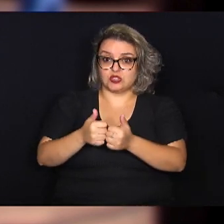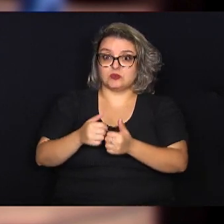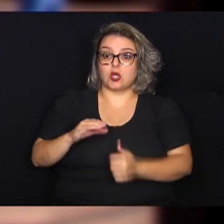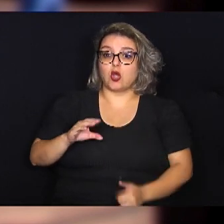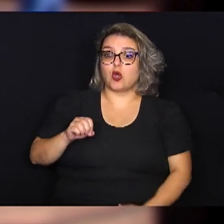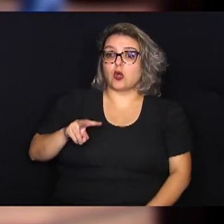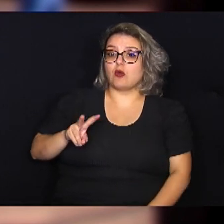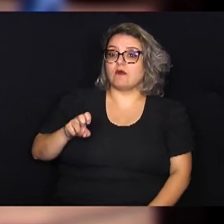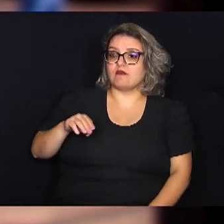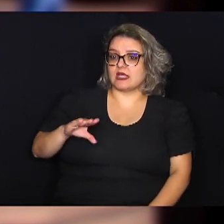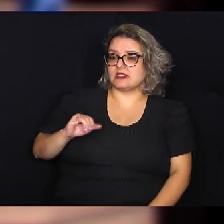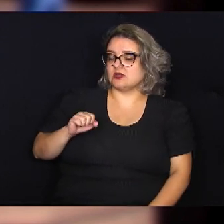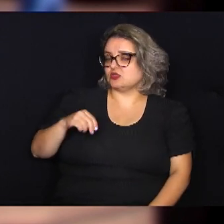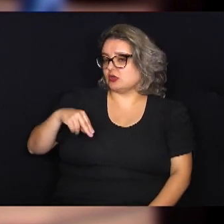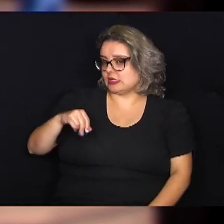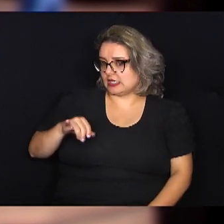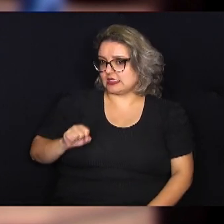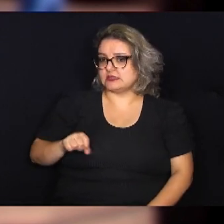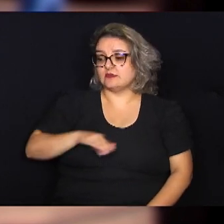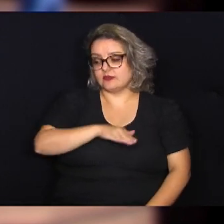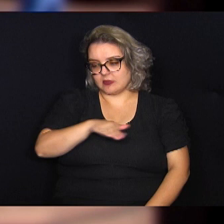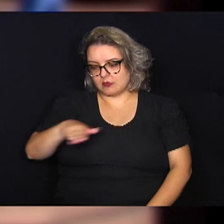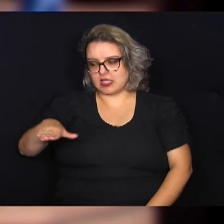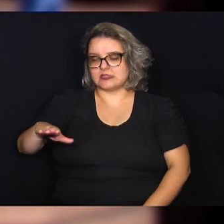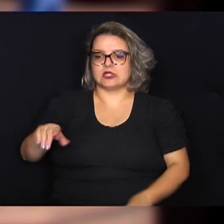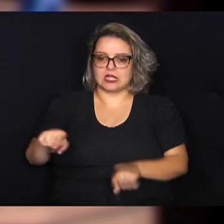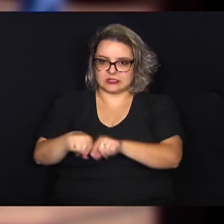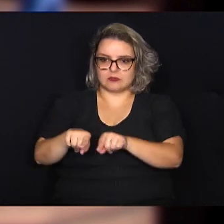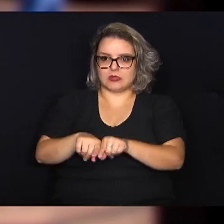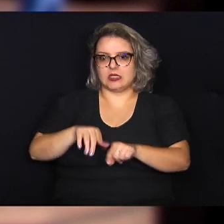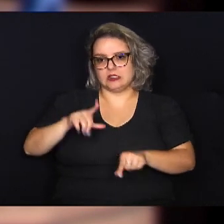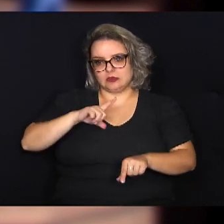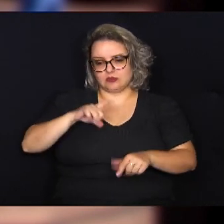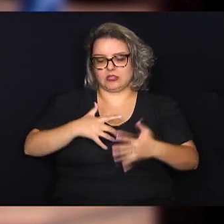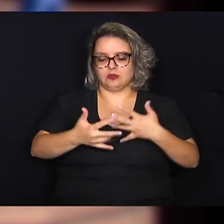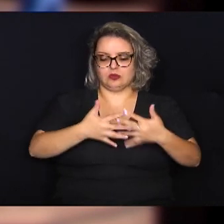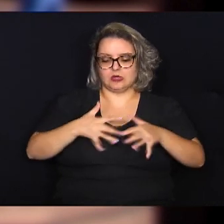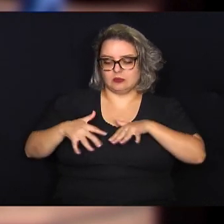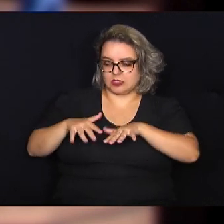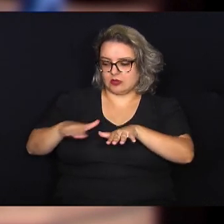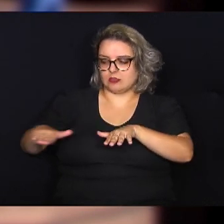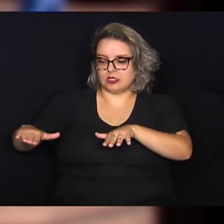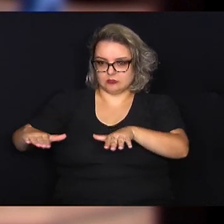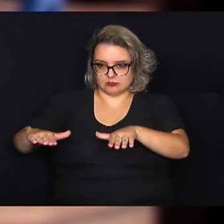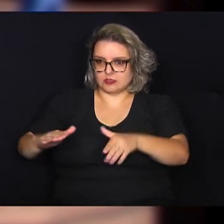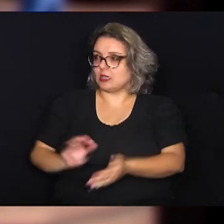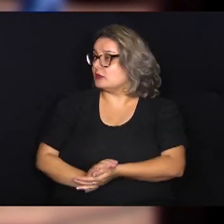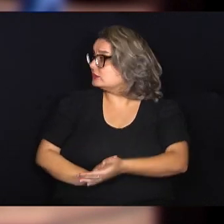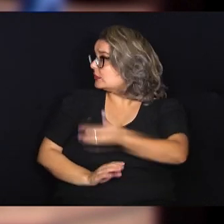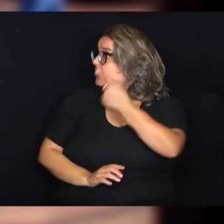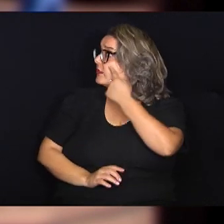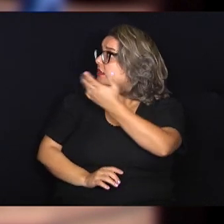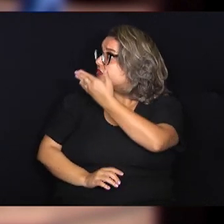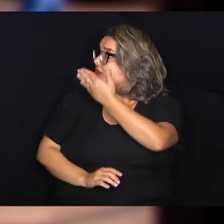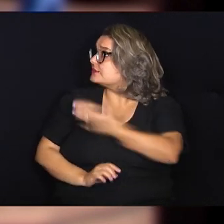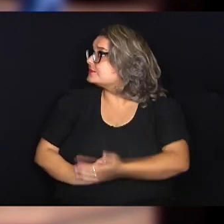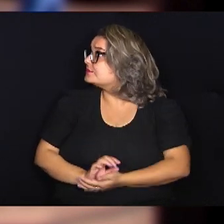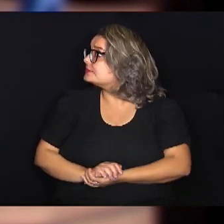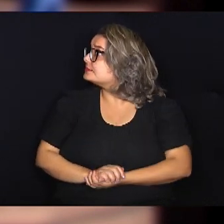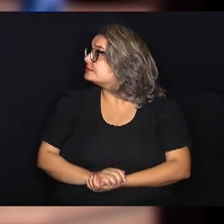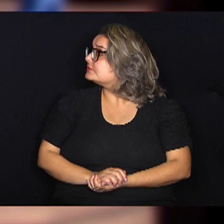240, a 241, 249, a 250, a 271, 273, 311,